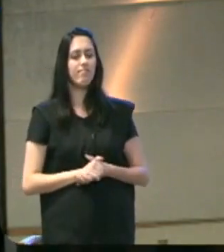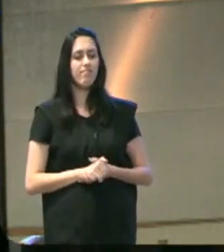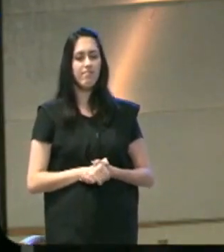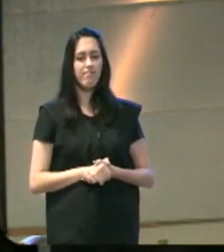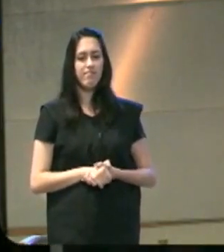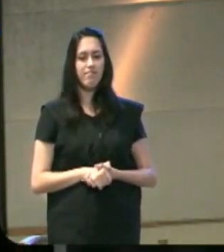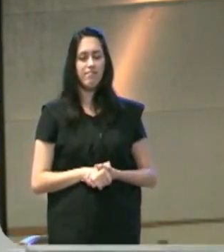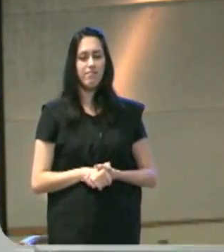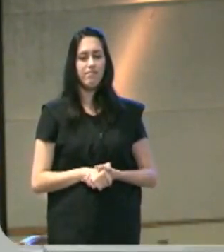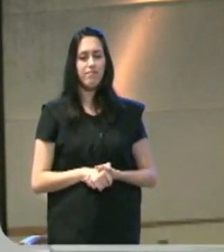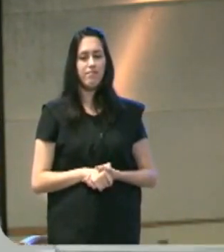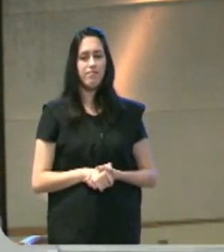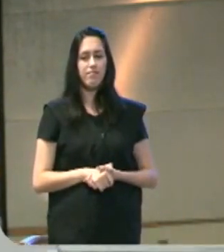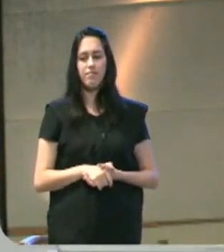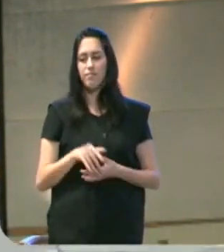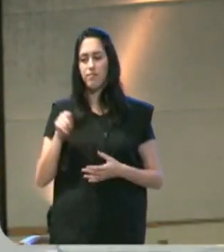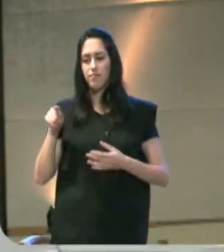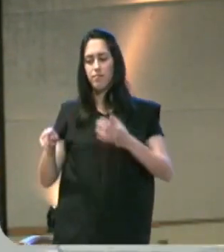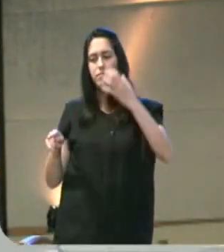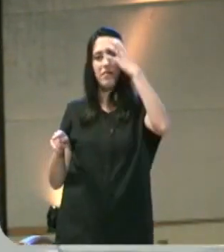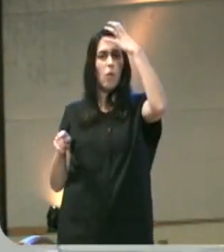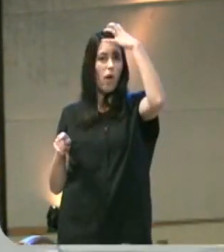O rei não conseguia enxergar